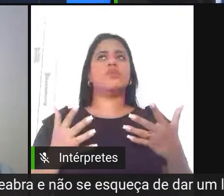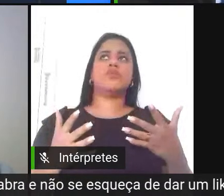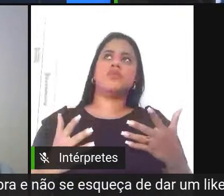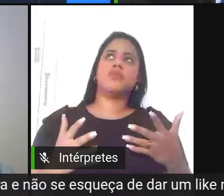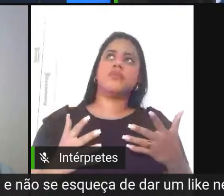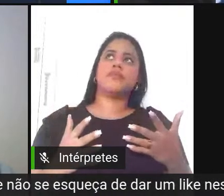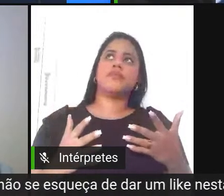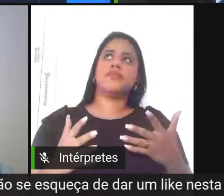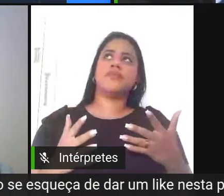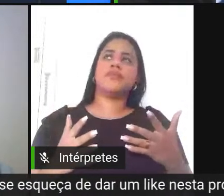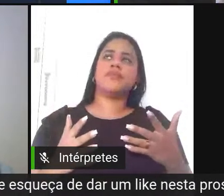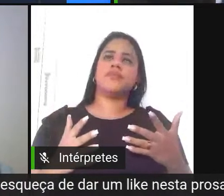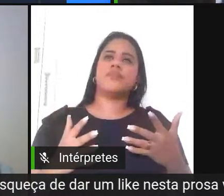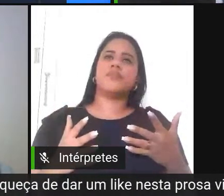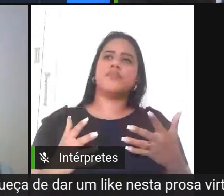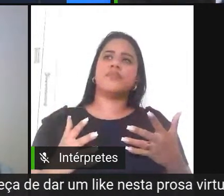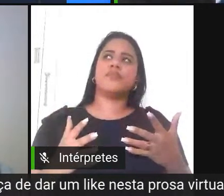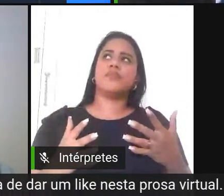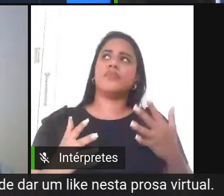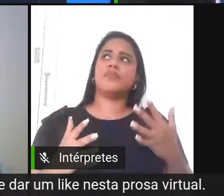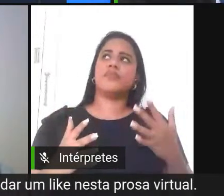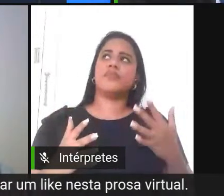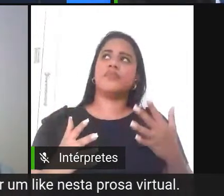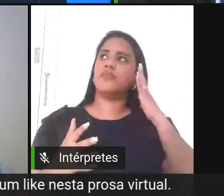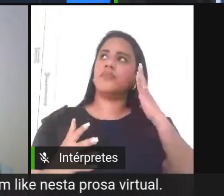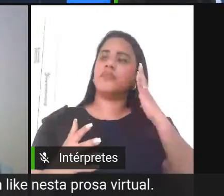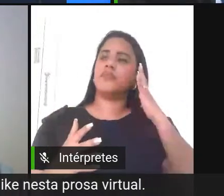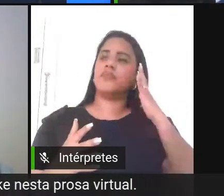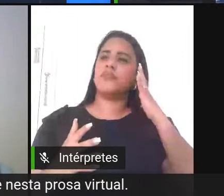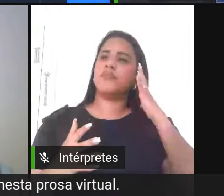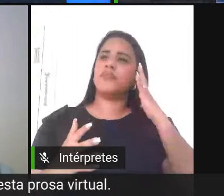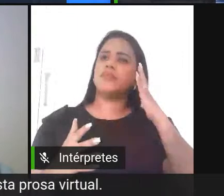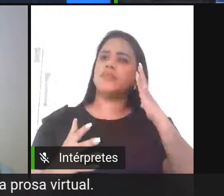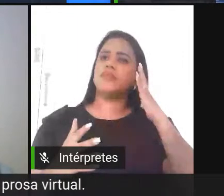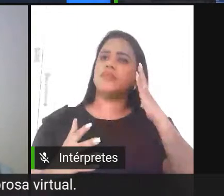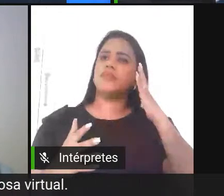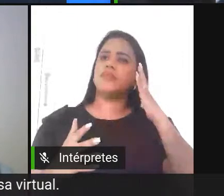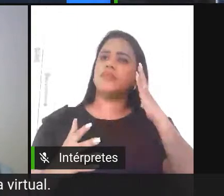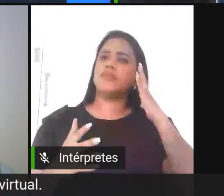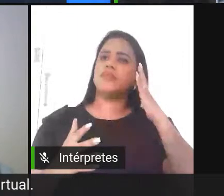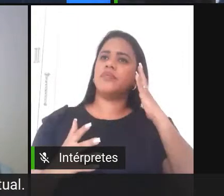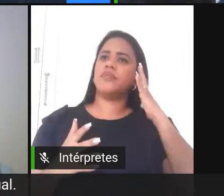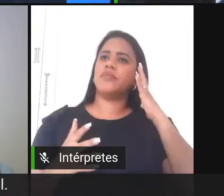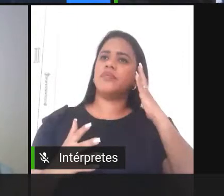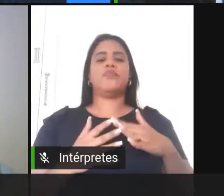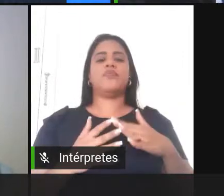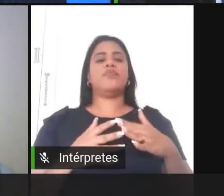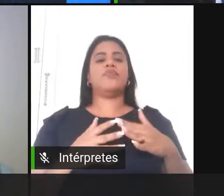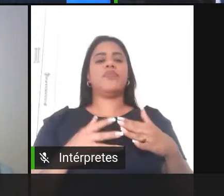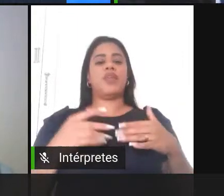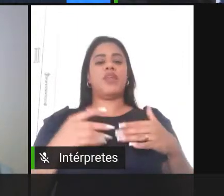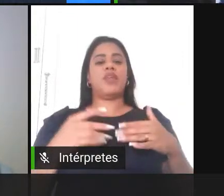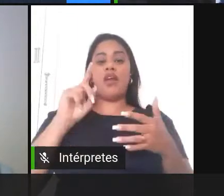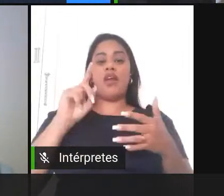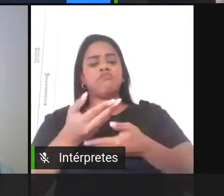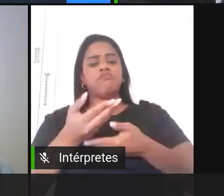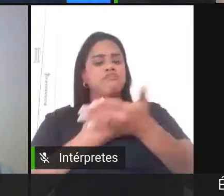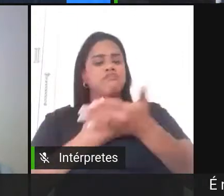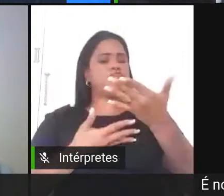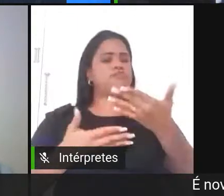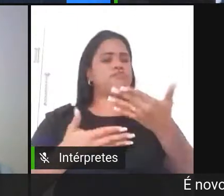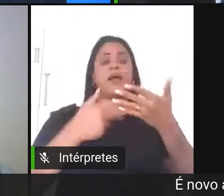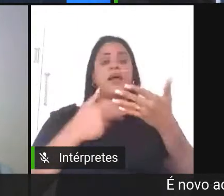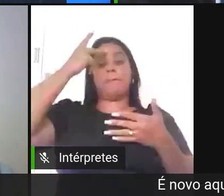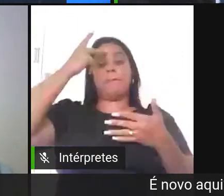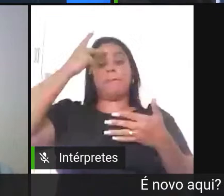essa pessoa para ler, sem ter esse público, não haveria, se calhar, tanta motivação para continuar a fechar,